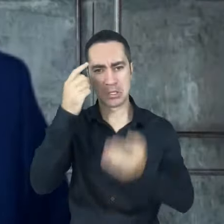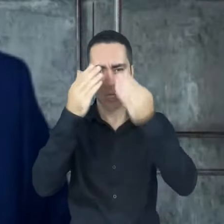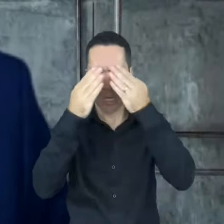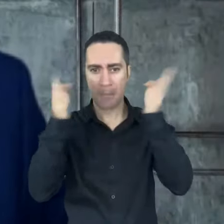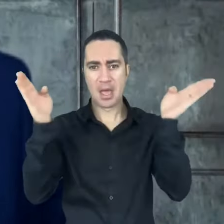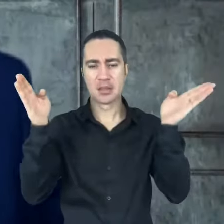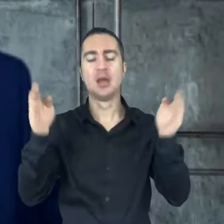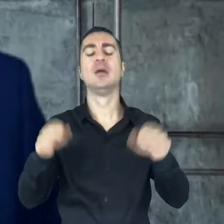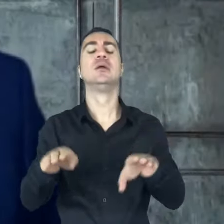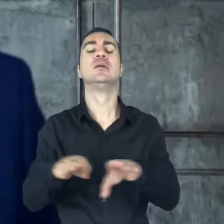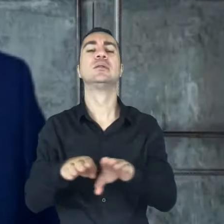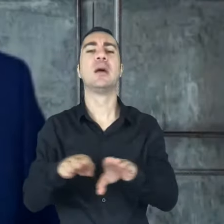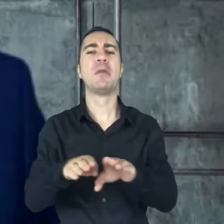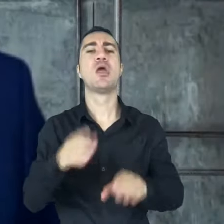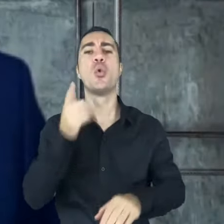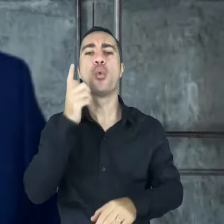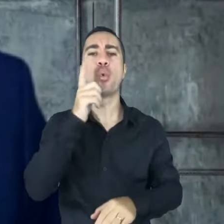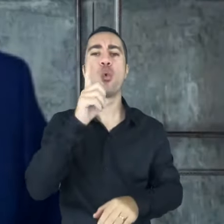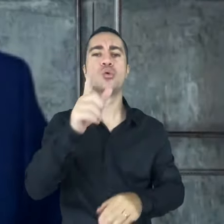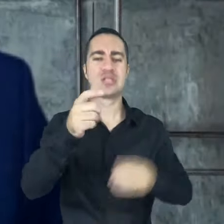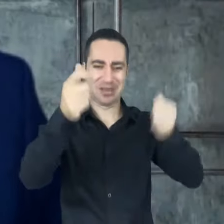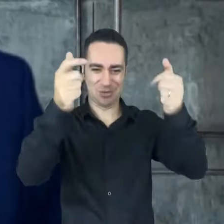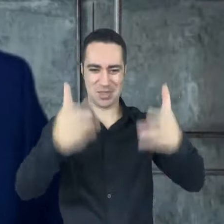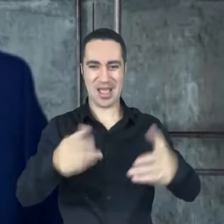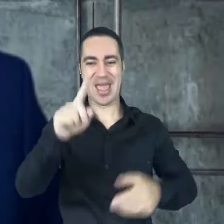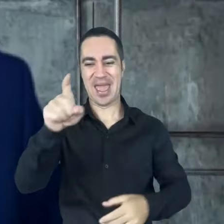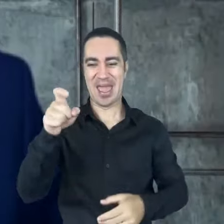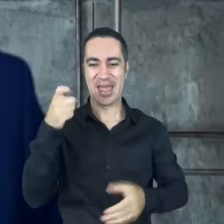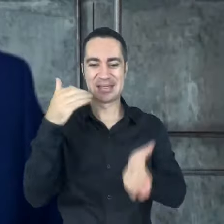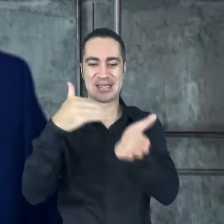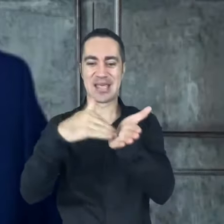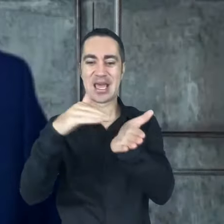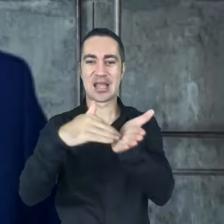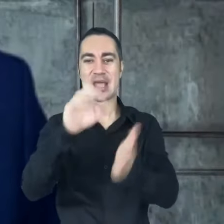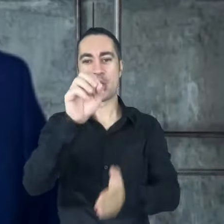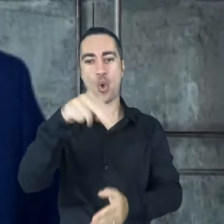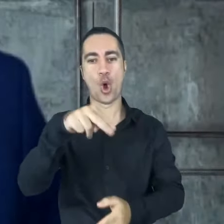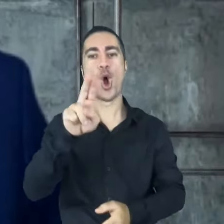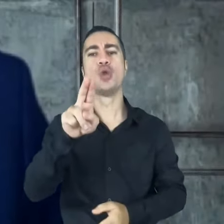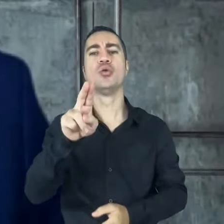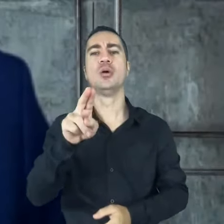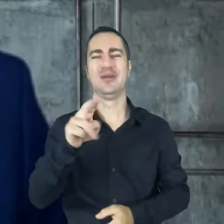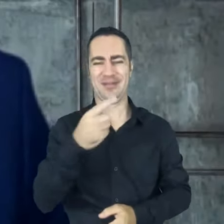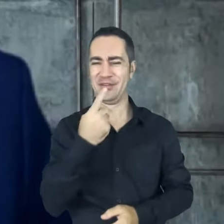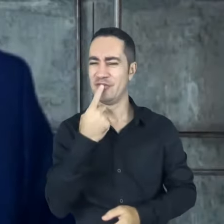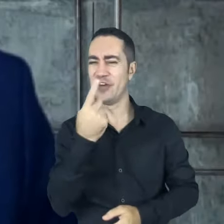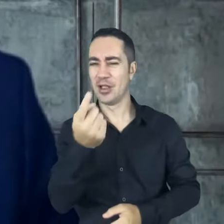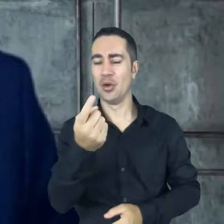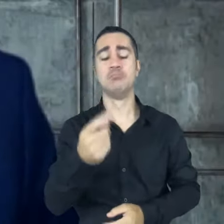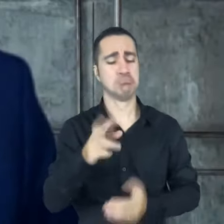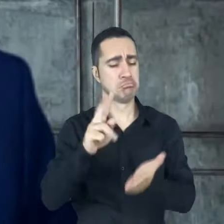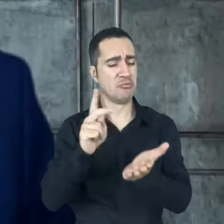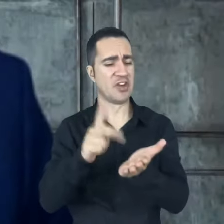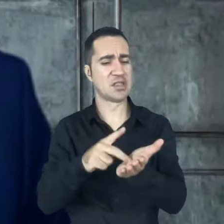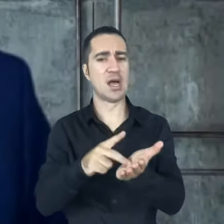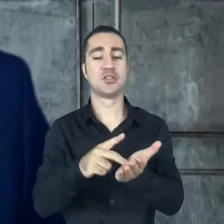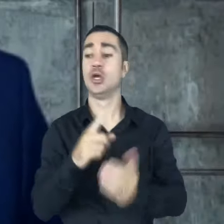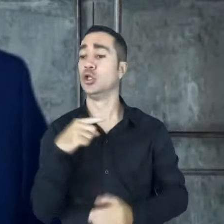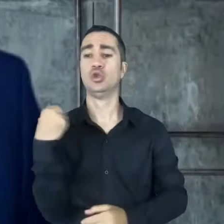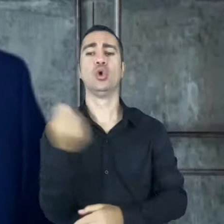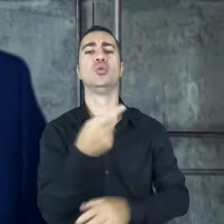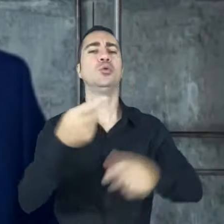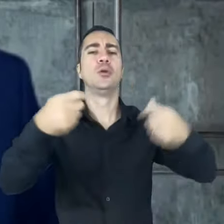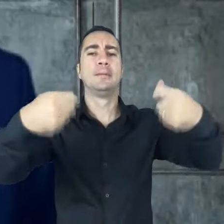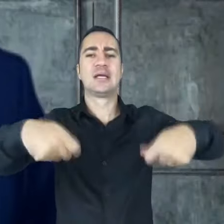uma fala do ex-secretário-geral da ONU, Ban Ki-moon, dizendo que, na verdade, o que a gente precisa é de